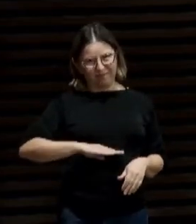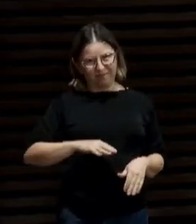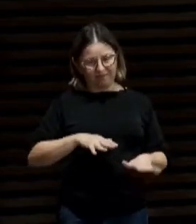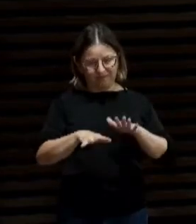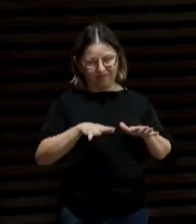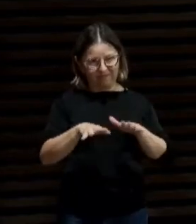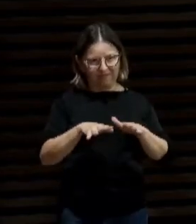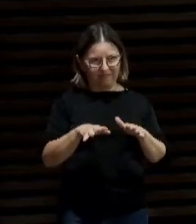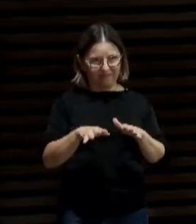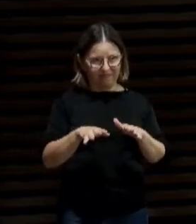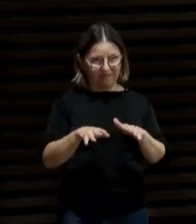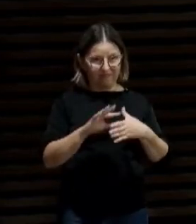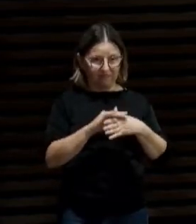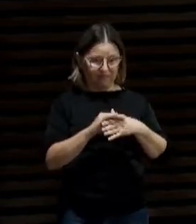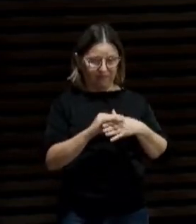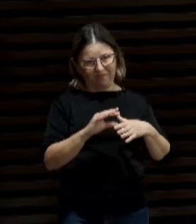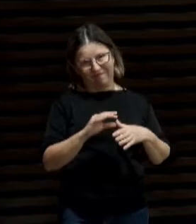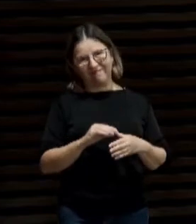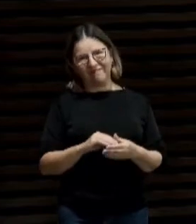terremotos e epidemias.